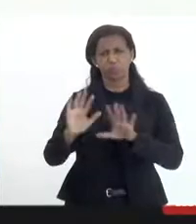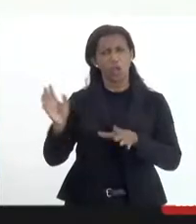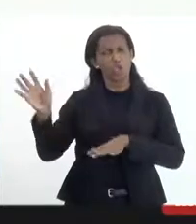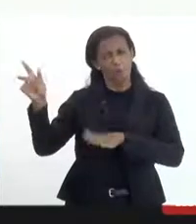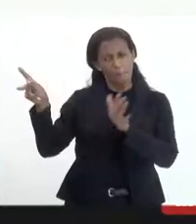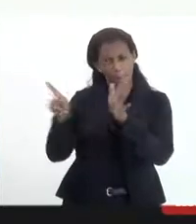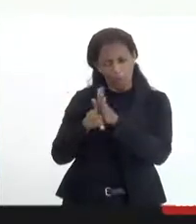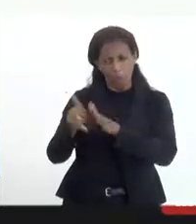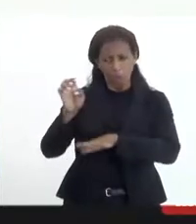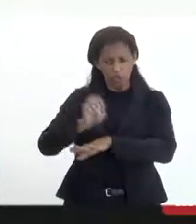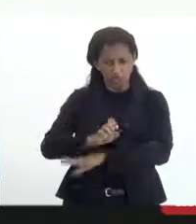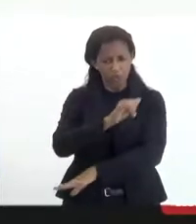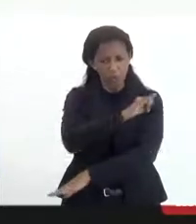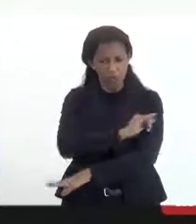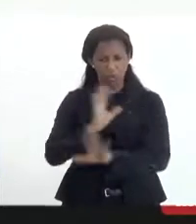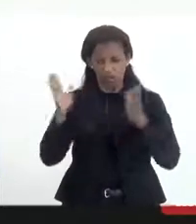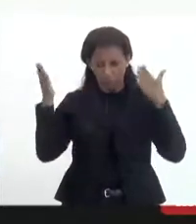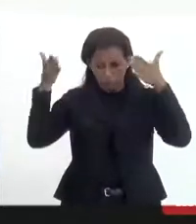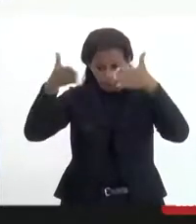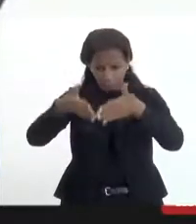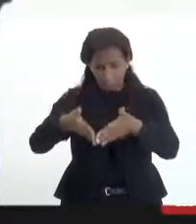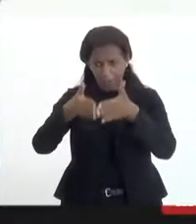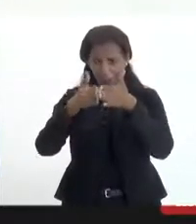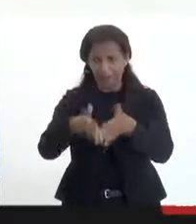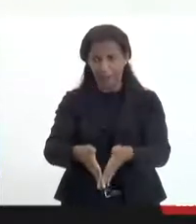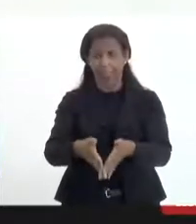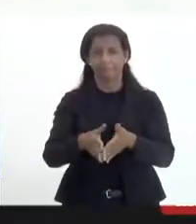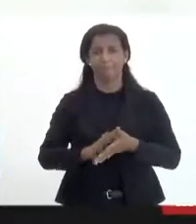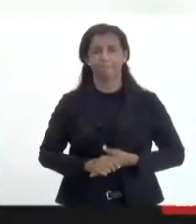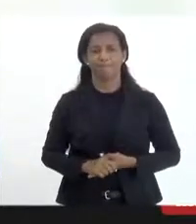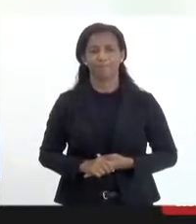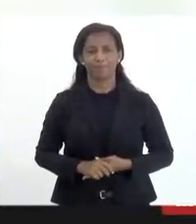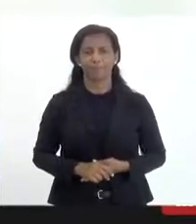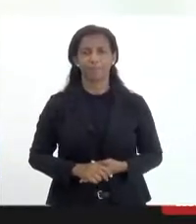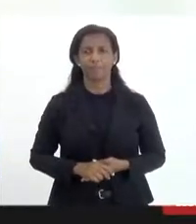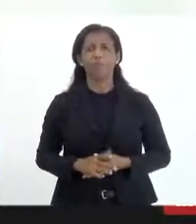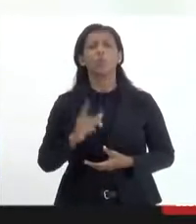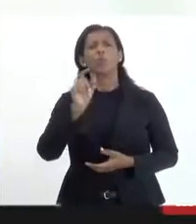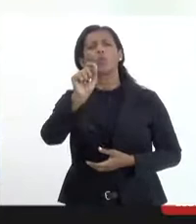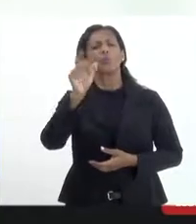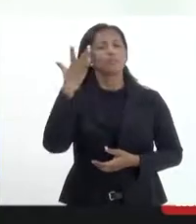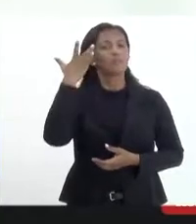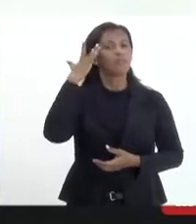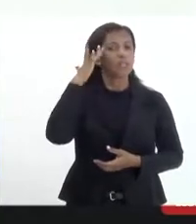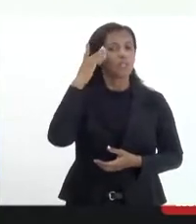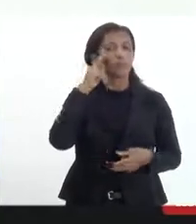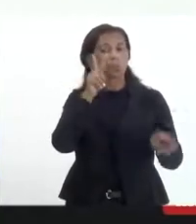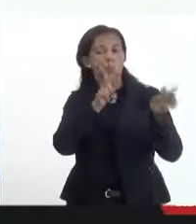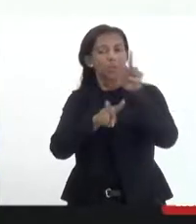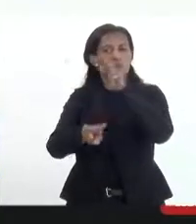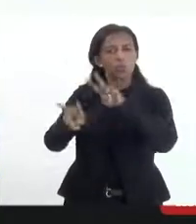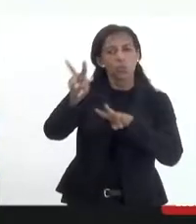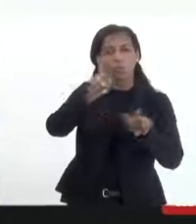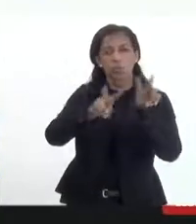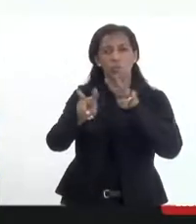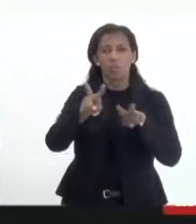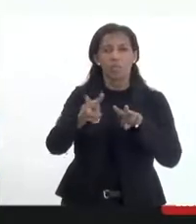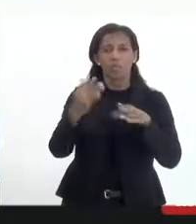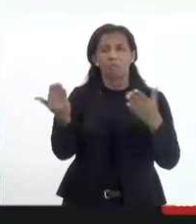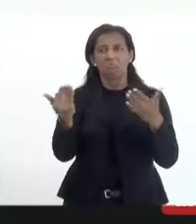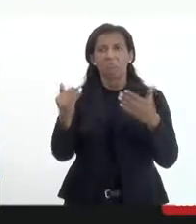senhores consideraram, de acordo com esse rating peculiar dos senhores, que eu não sei se tem